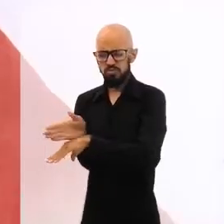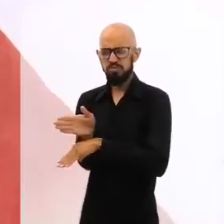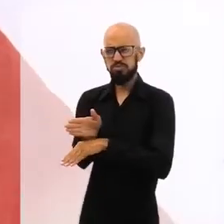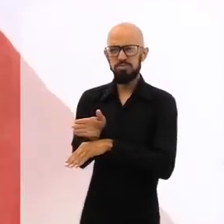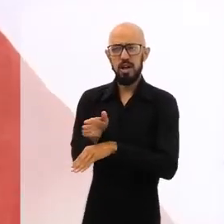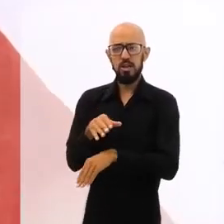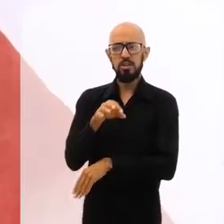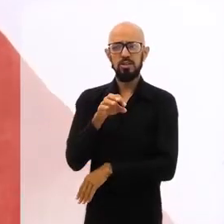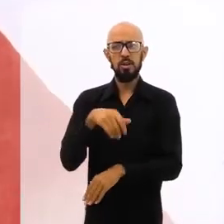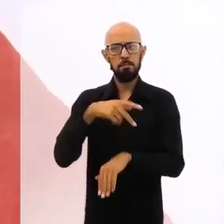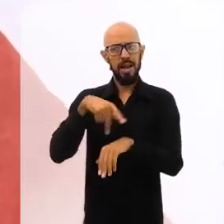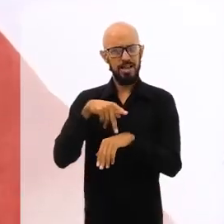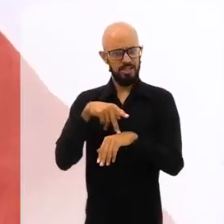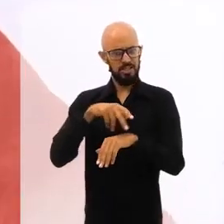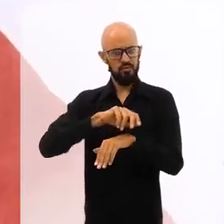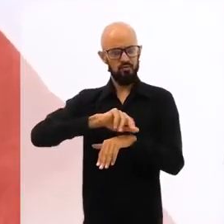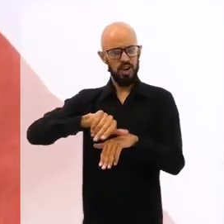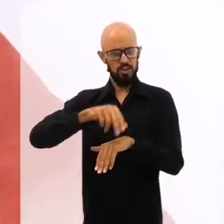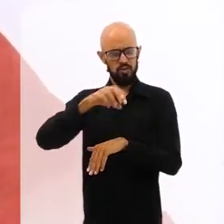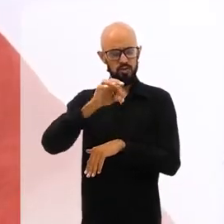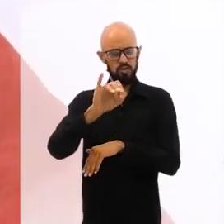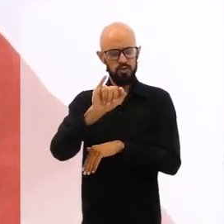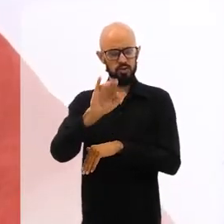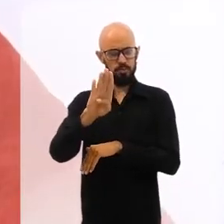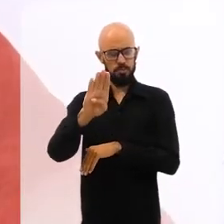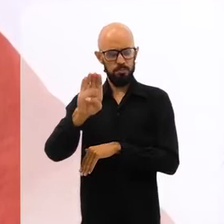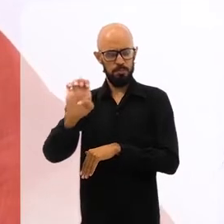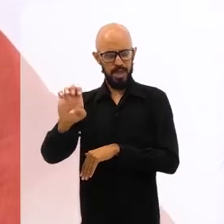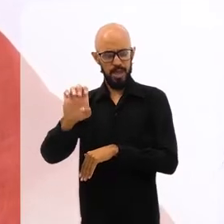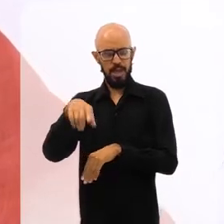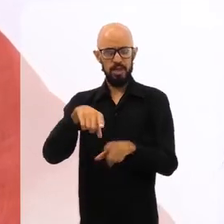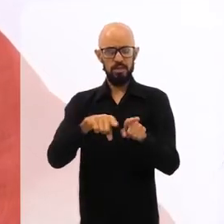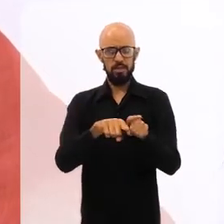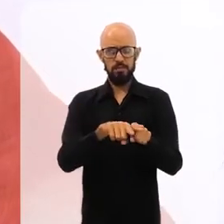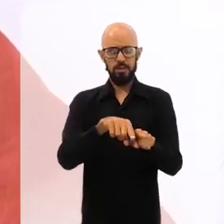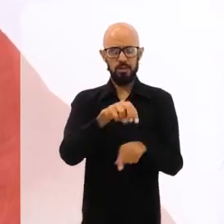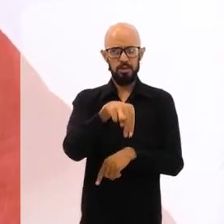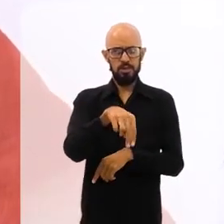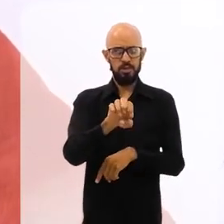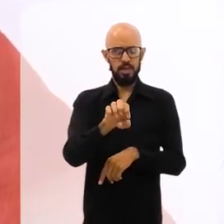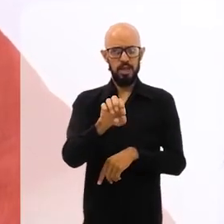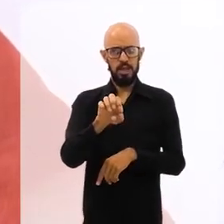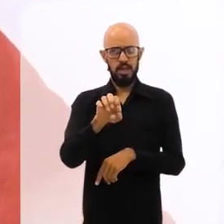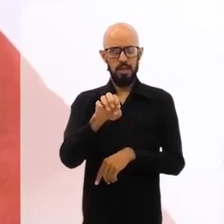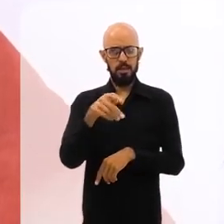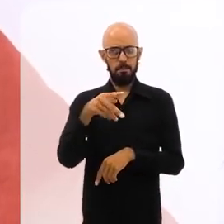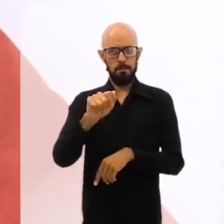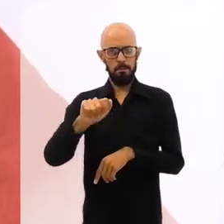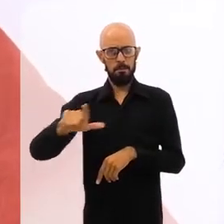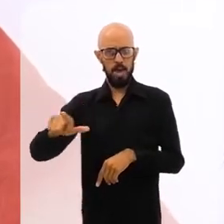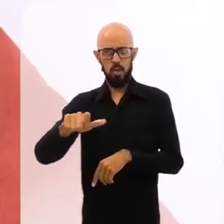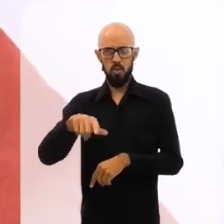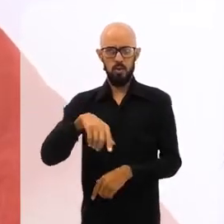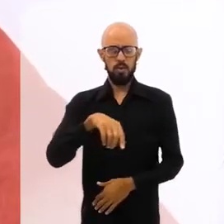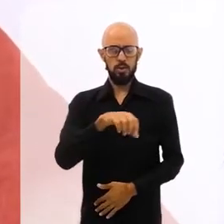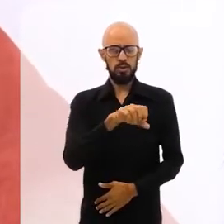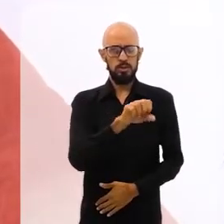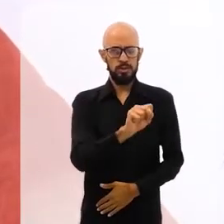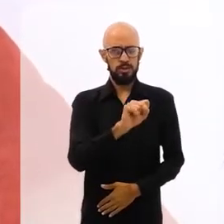Você esteve no Tibete? No Tibete, estive no Nepal, né? Estive no Sikkim, que é uma